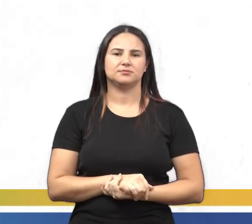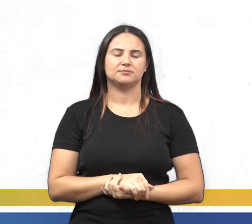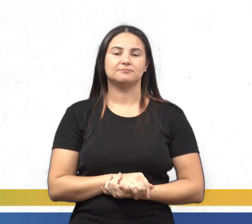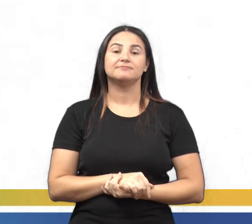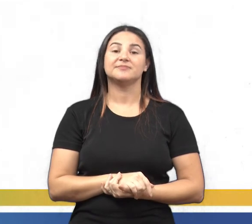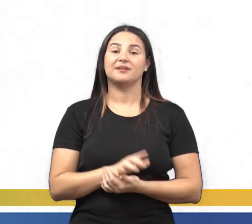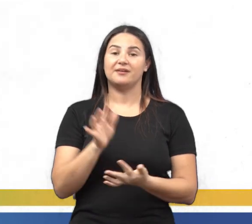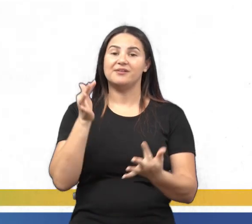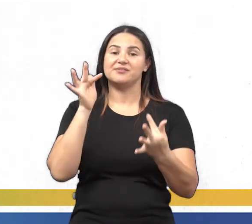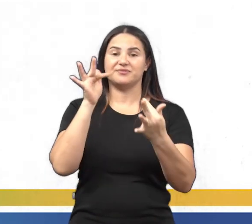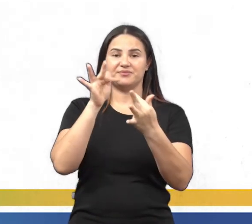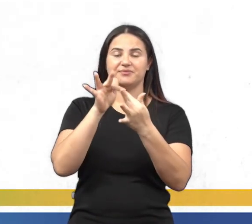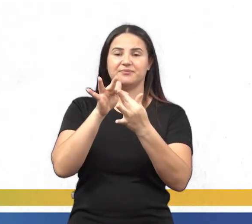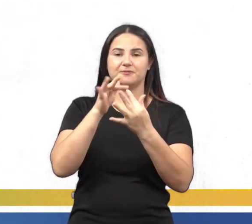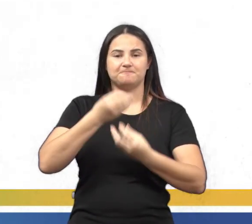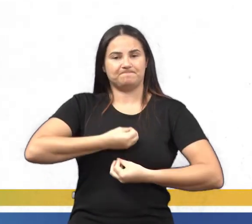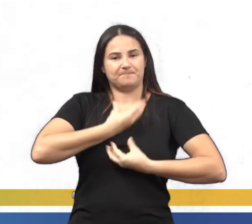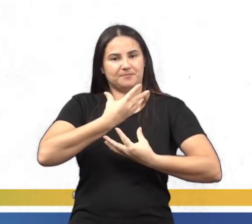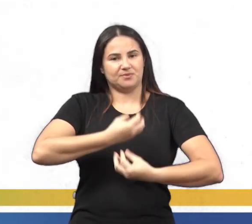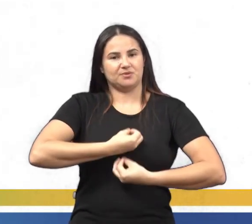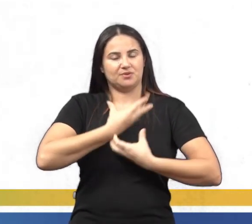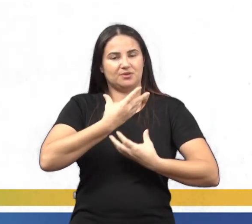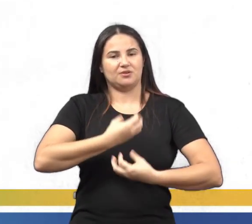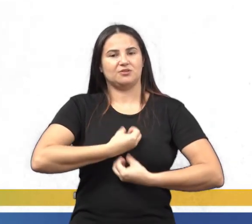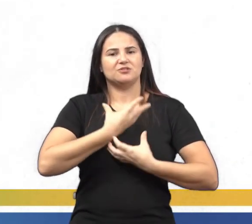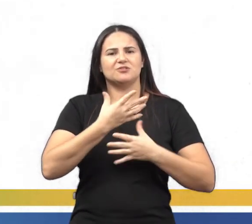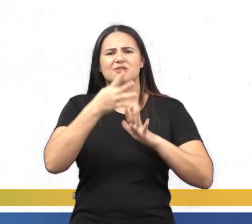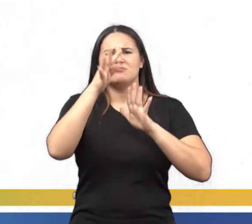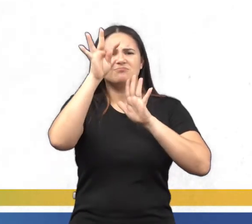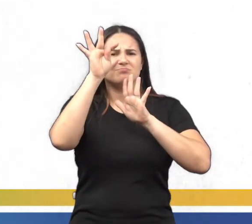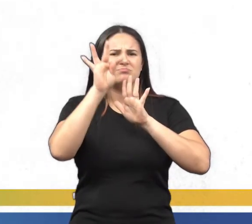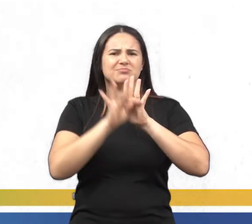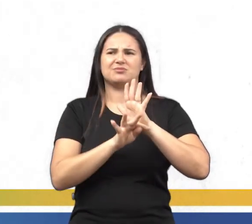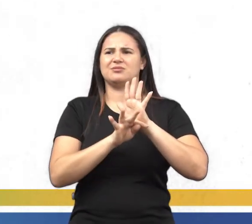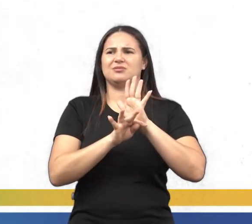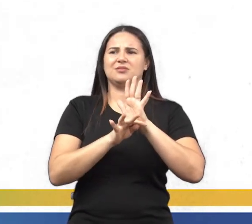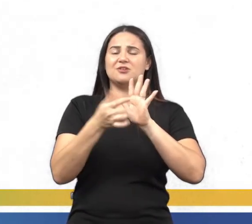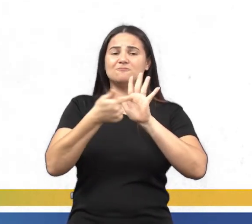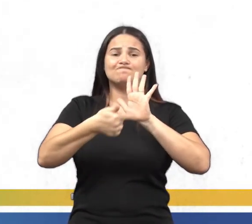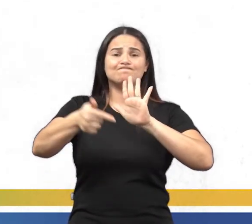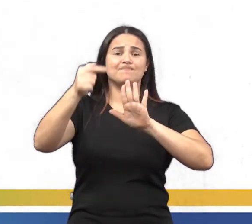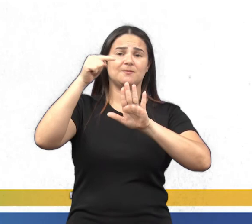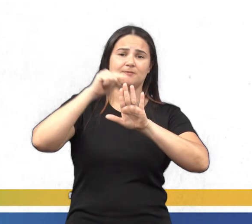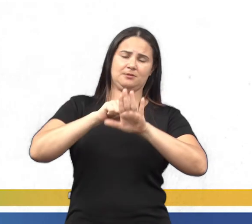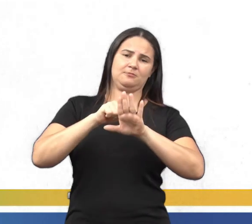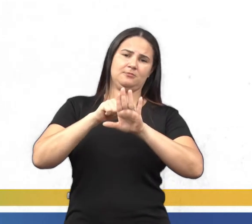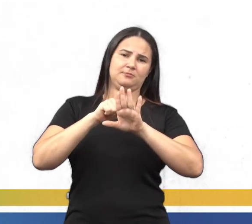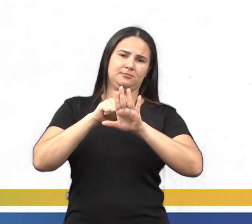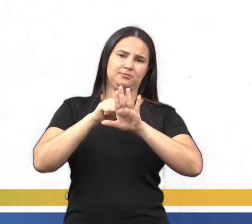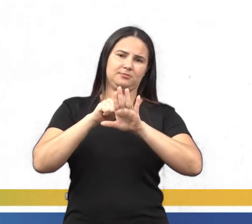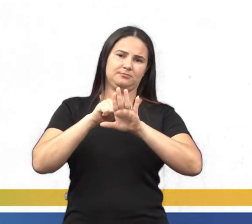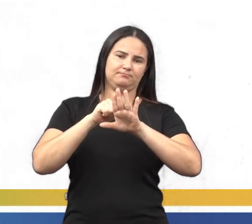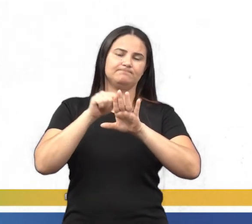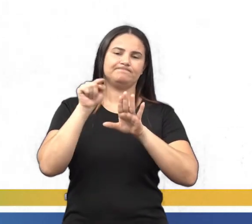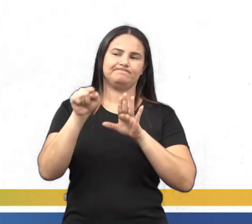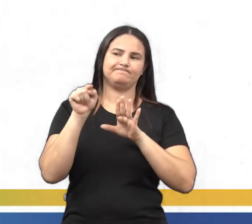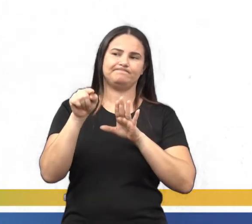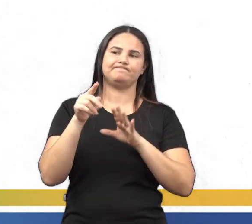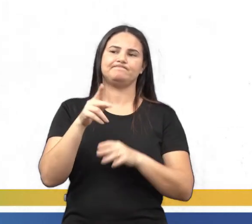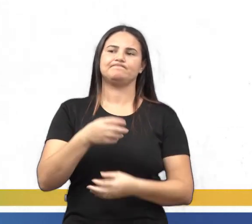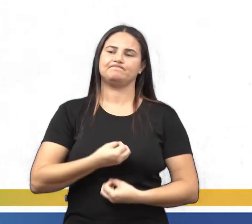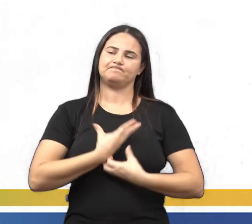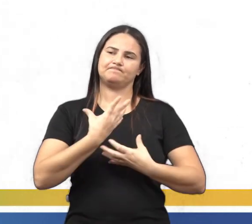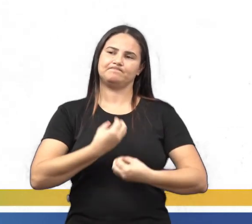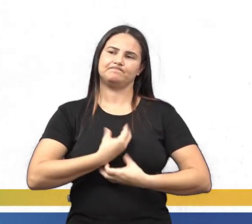Função poética, né, gente? Função poética é um texto todinho construído com metáforas. Então, aqui está a função